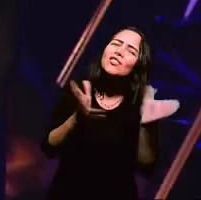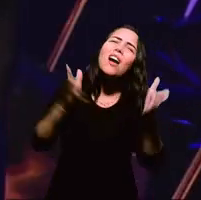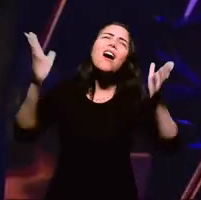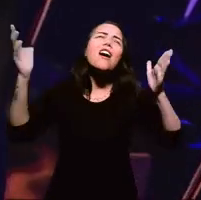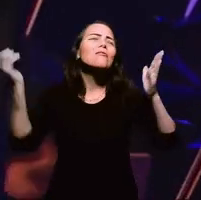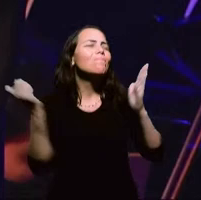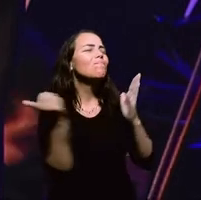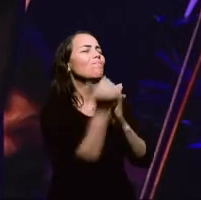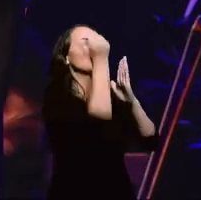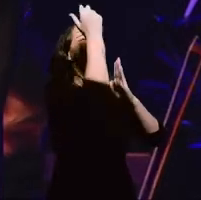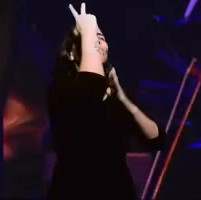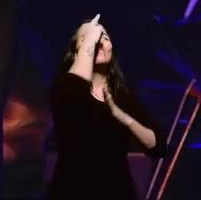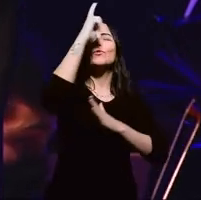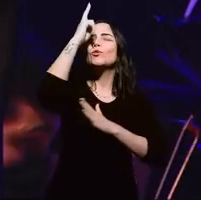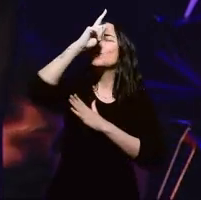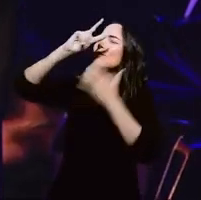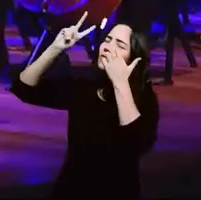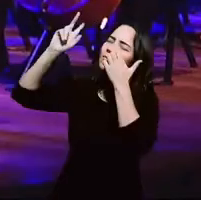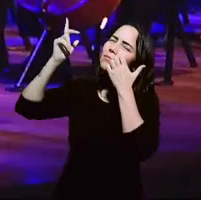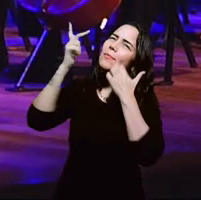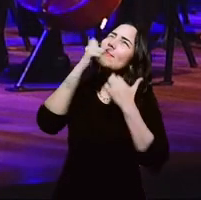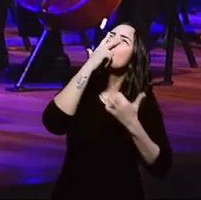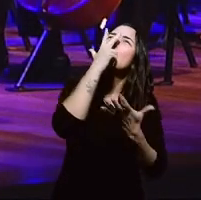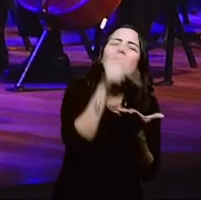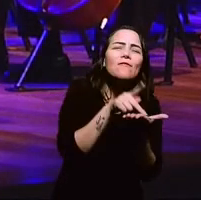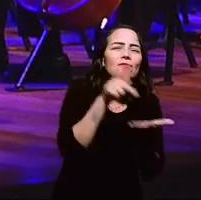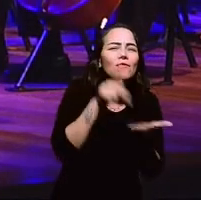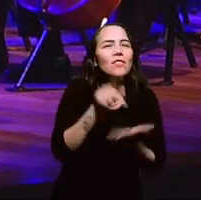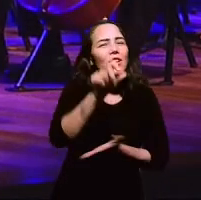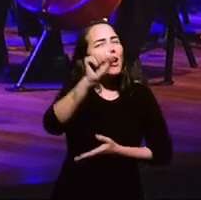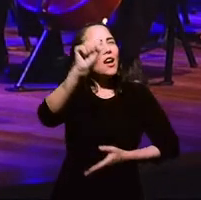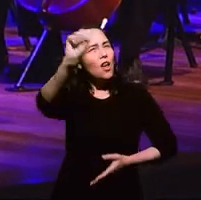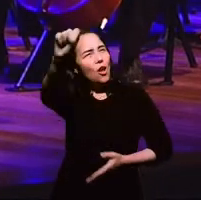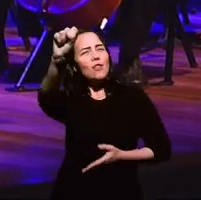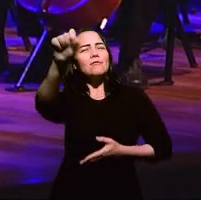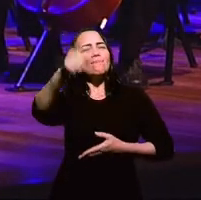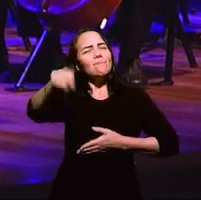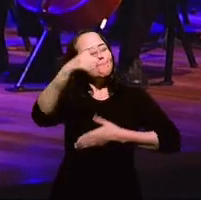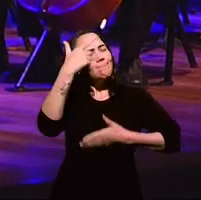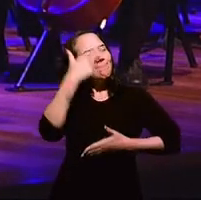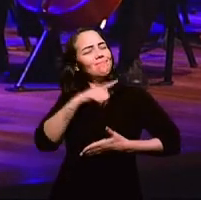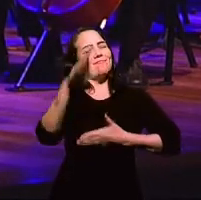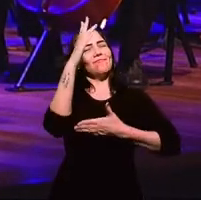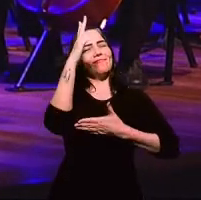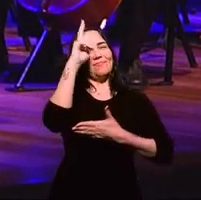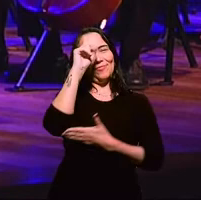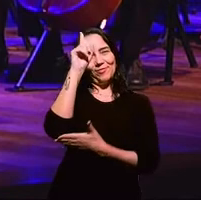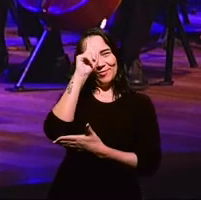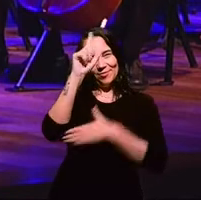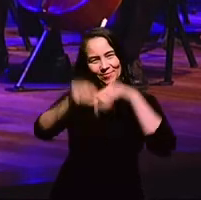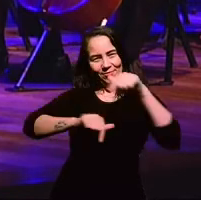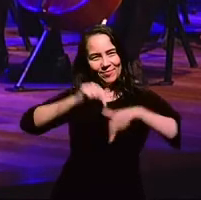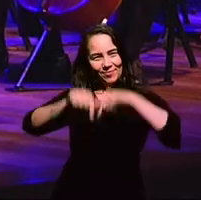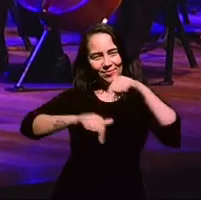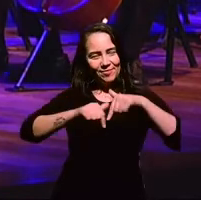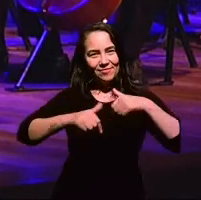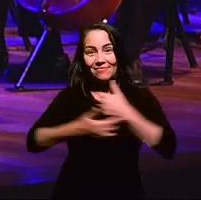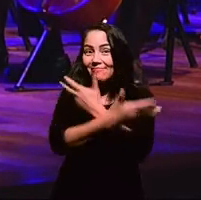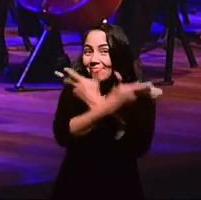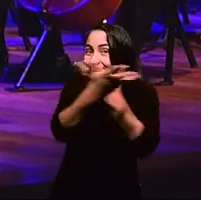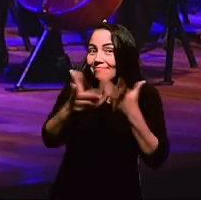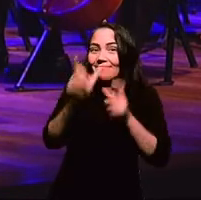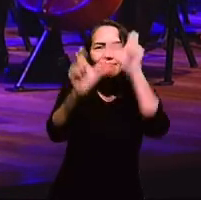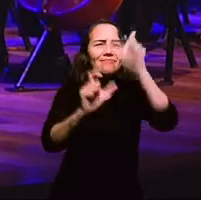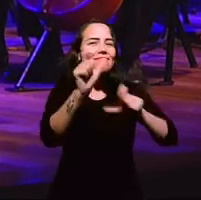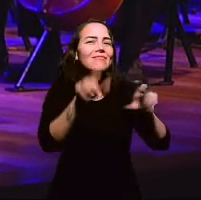para a história como verdadeiros heróis e continuem honrando isso diariamente. Aos benfeitores